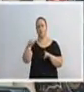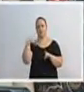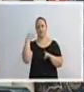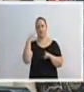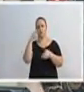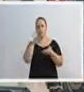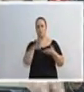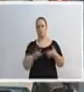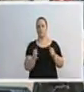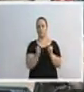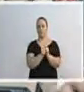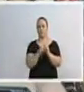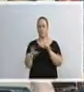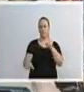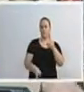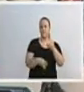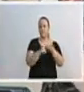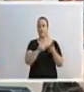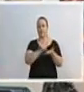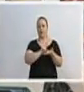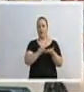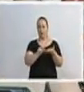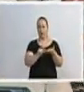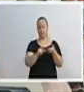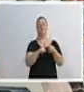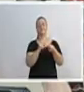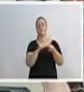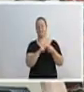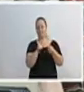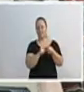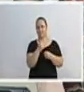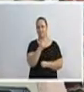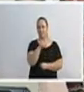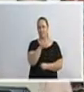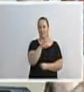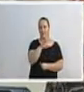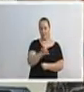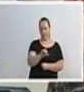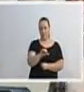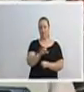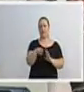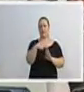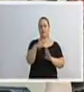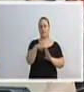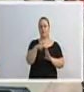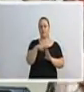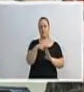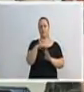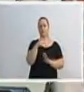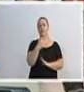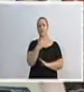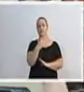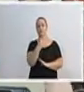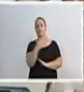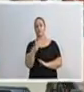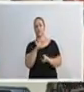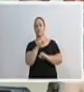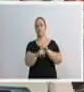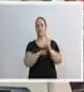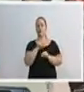acrescenta artigo 159A, 159B, à Resolução 403, de 2 de dezembro de 2016, para instituir